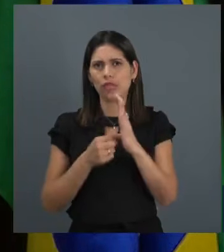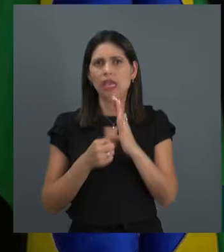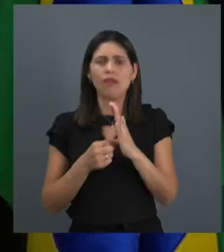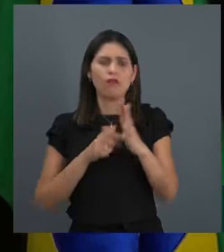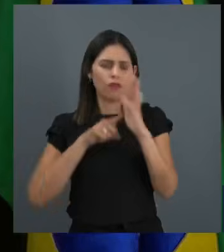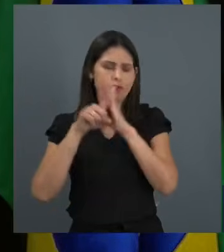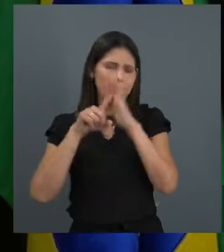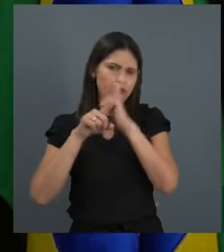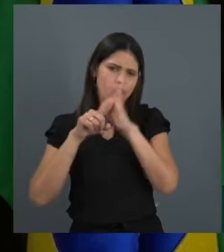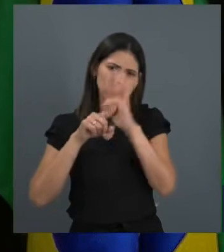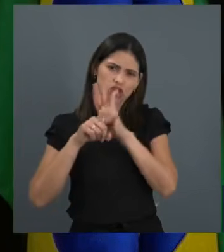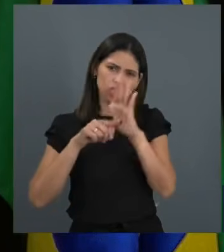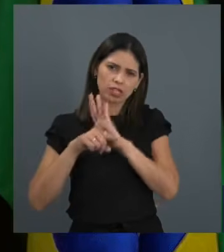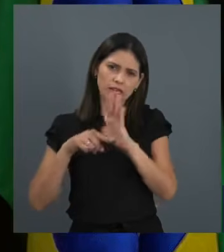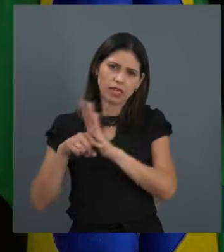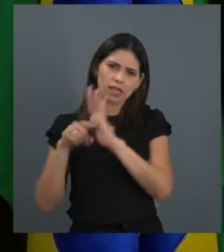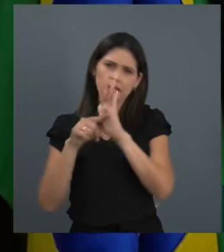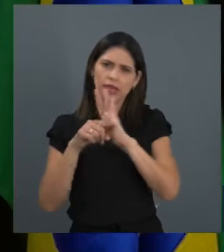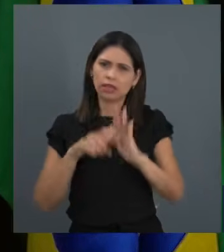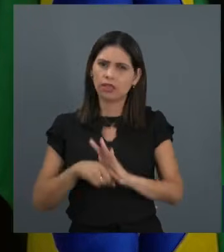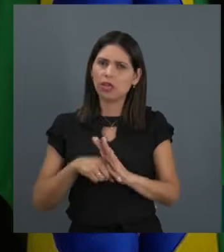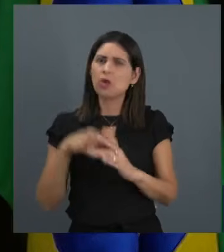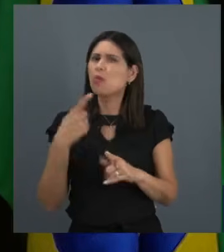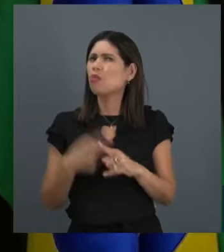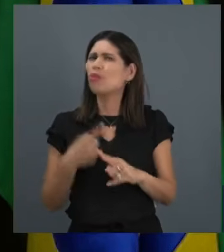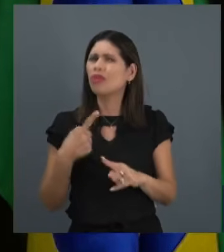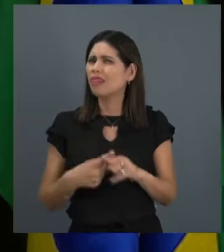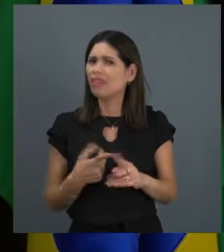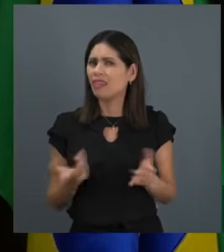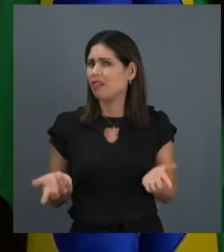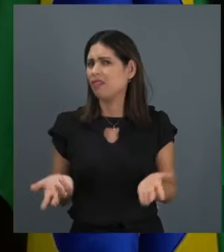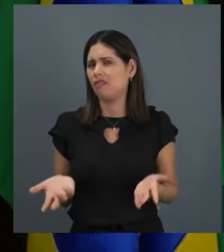investigadas? Por que essa caçada?